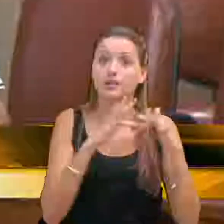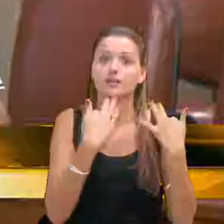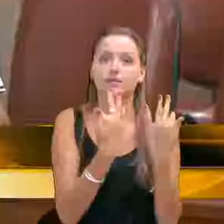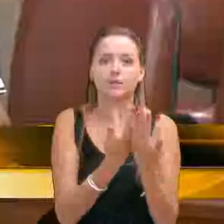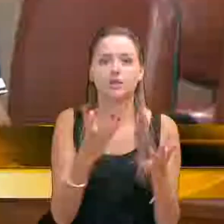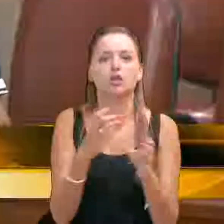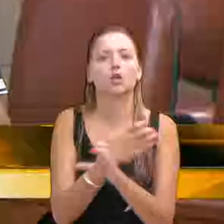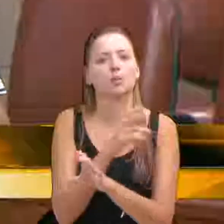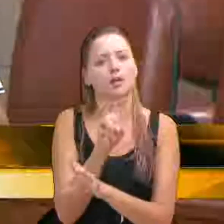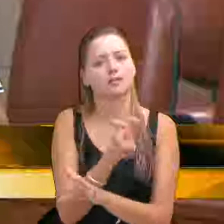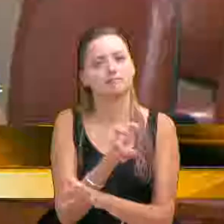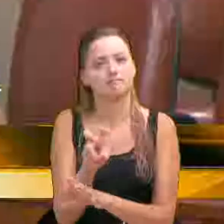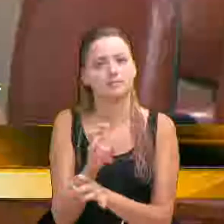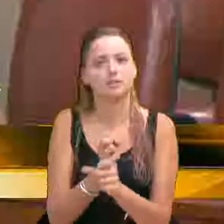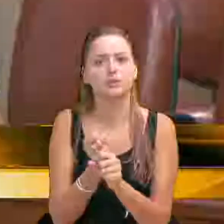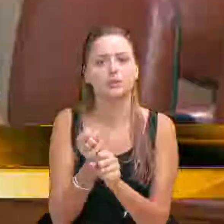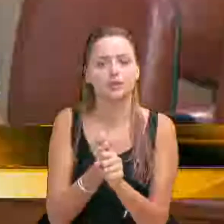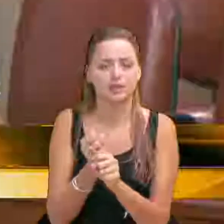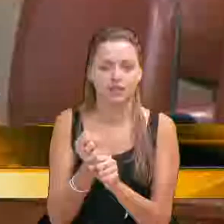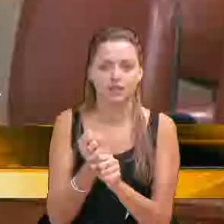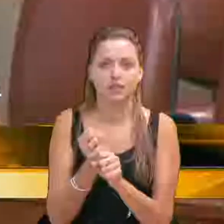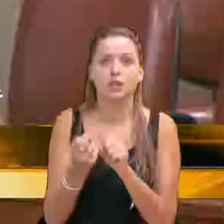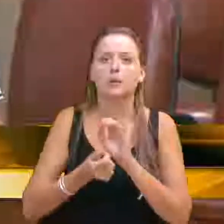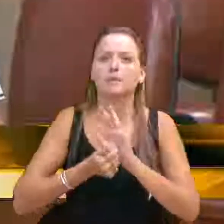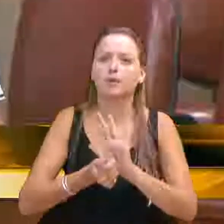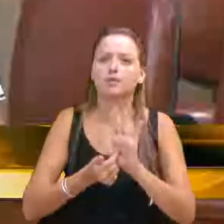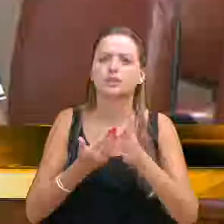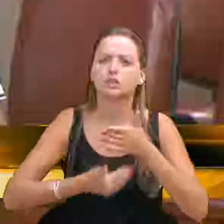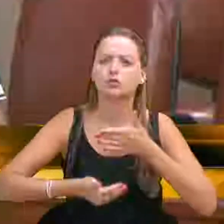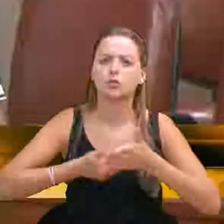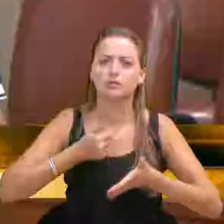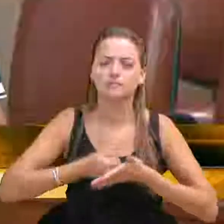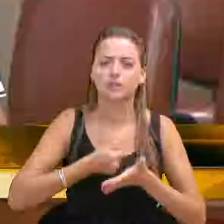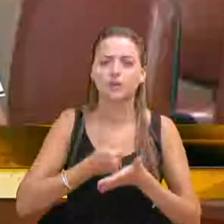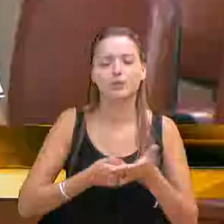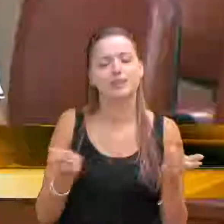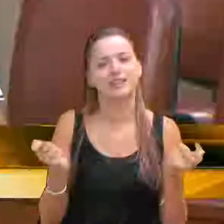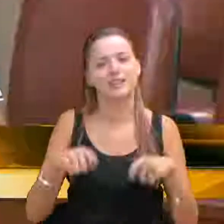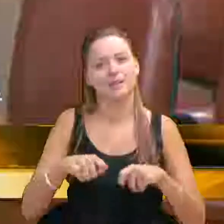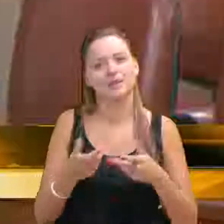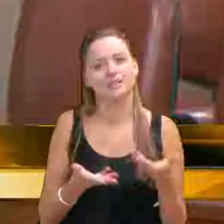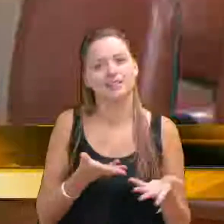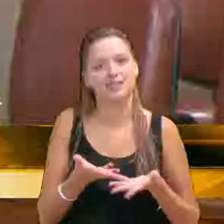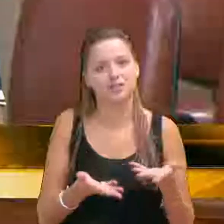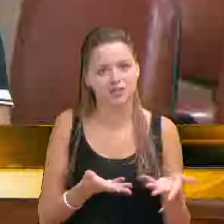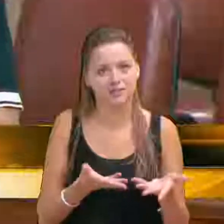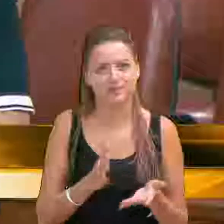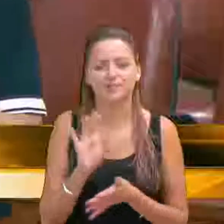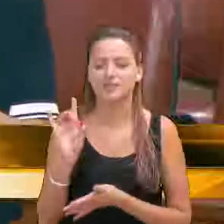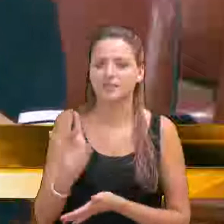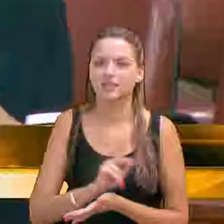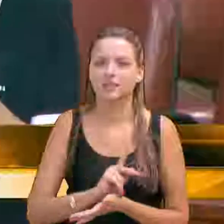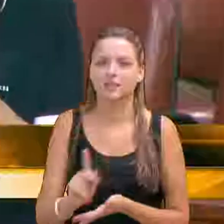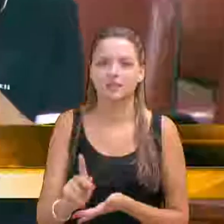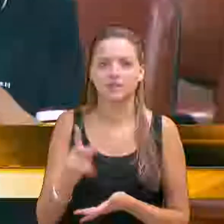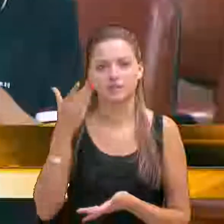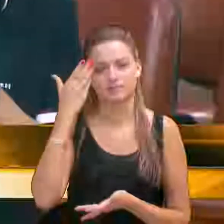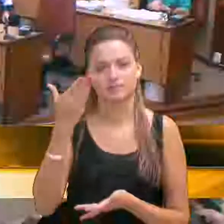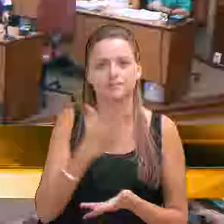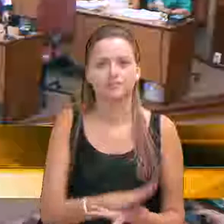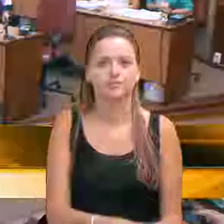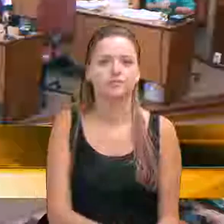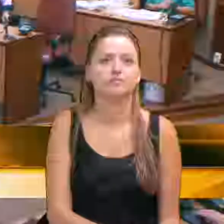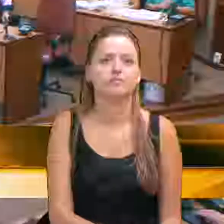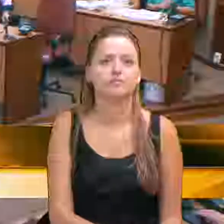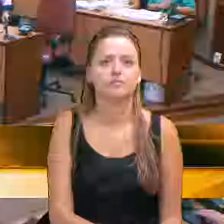seus 55 anos, demonstrando toda a pujança e capacidade de atendimento no setor. É isso, senhor presidente. Muito